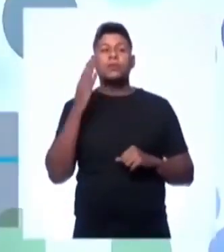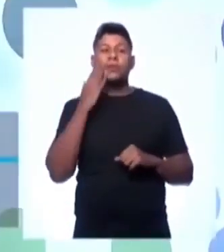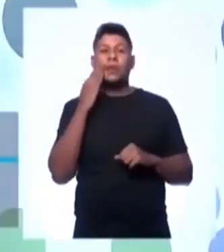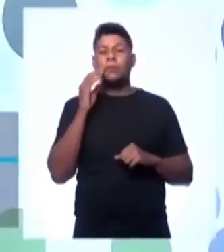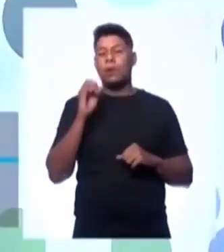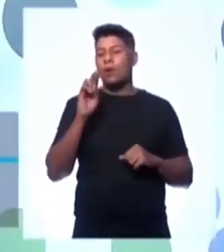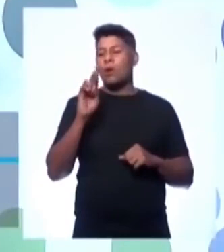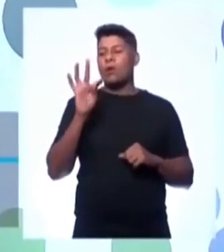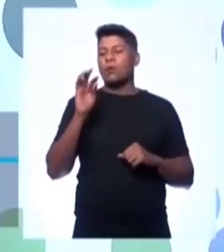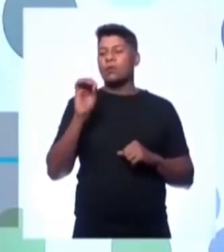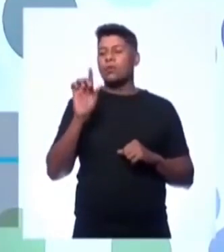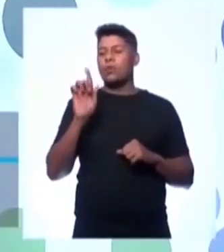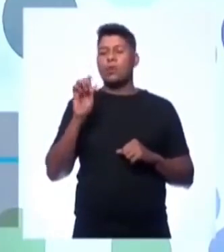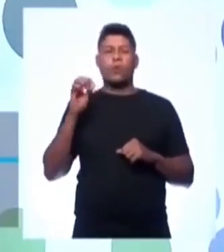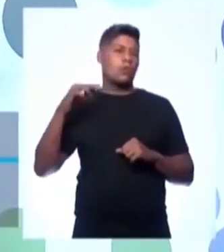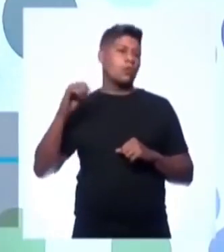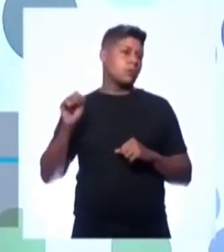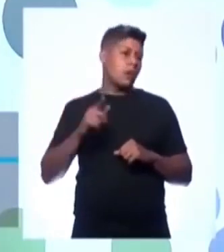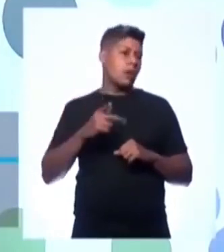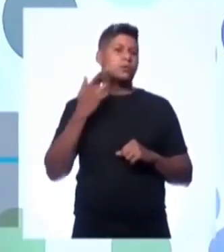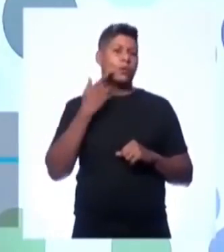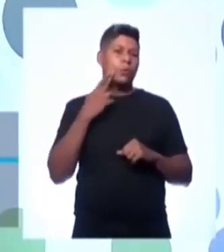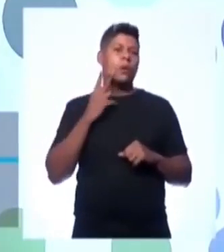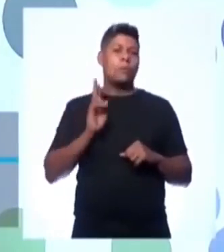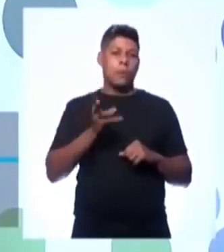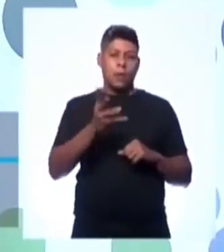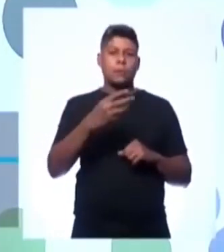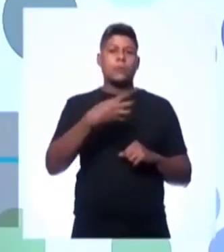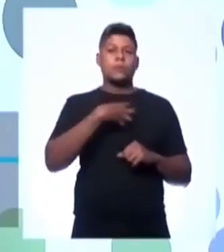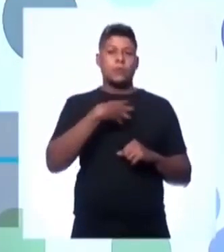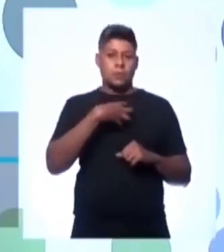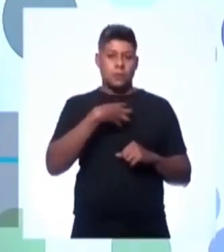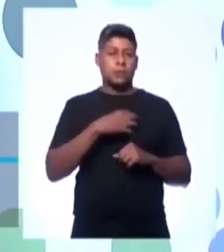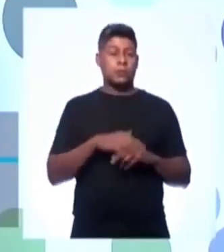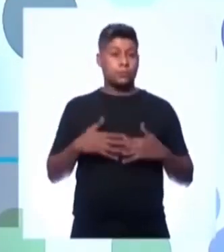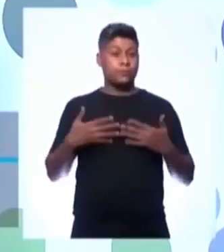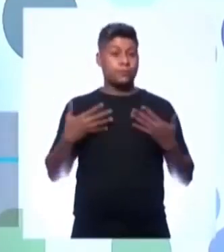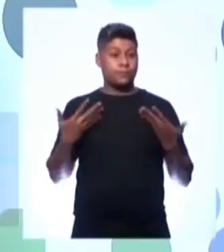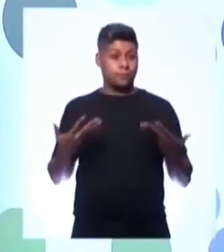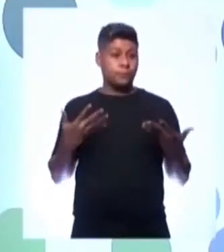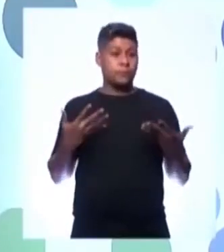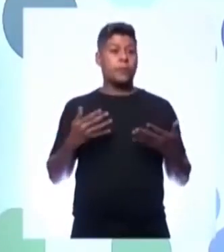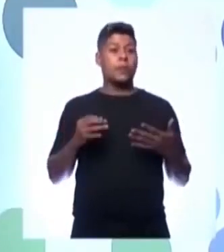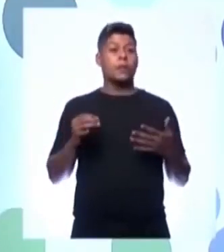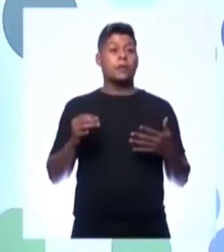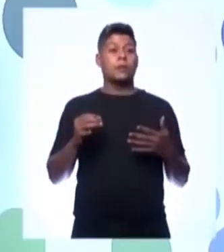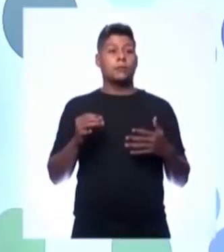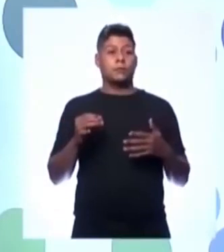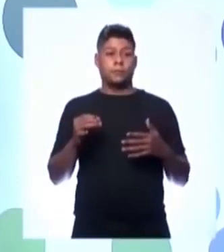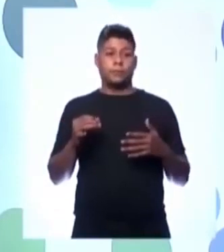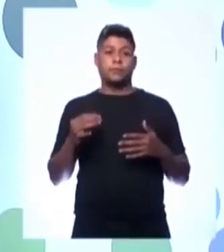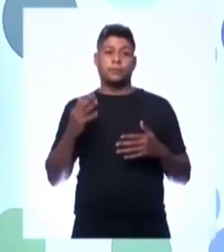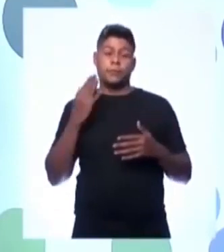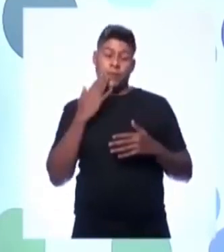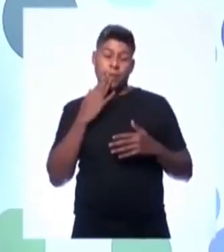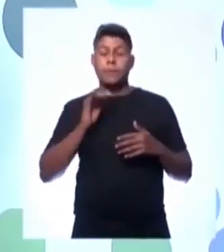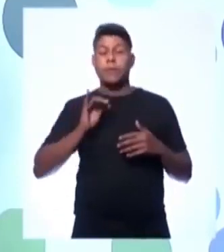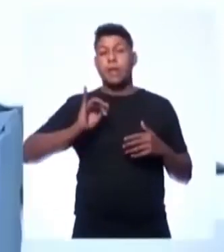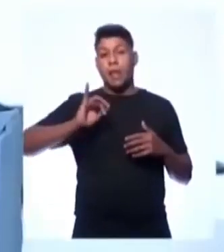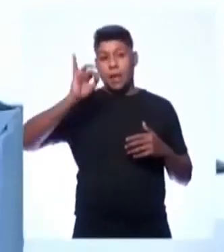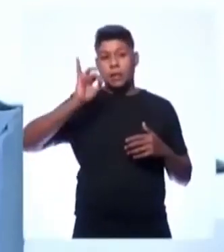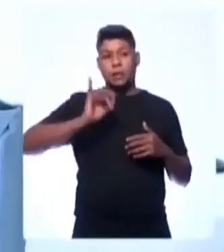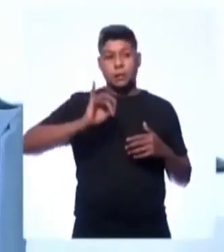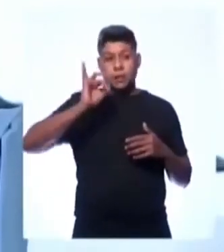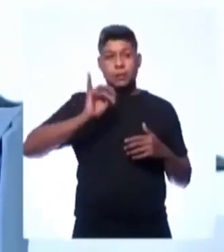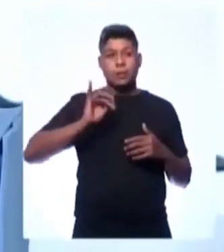ortogonal, 90 graus, tá tudo, ou normal, tem tudo o mesmo sentido, né? Isso. Bom, vou passar então a corrente elétrica aqui. Passando a corrente elétrica,